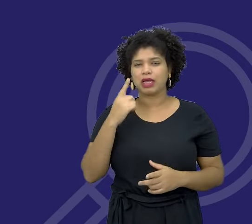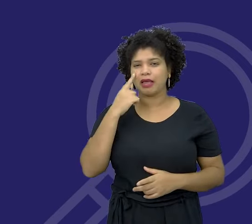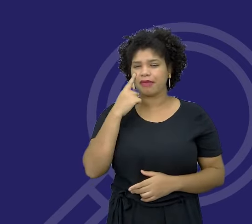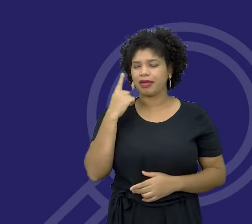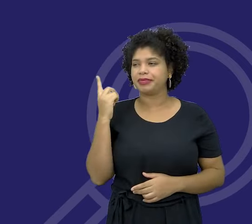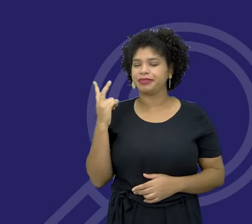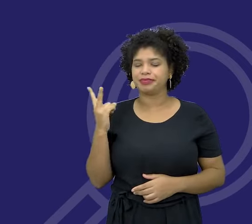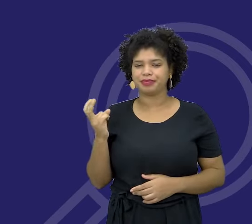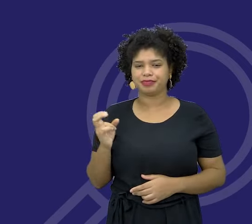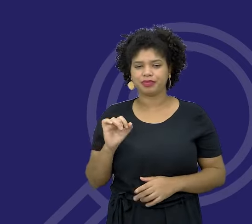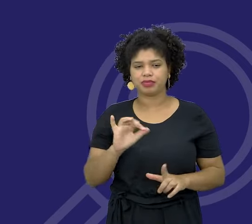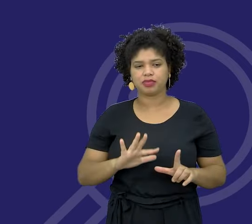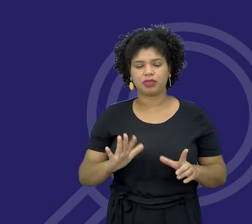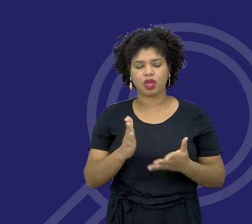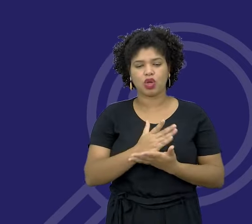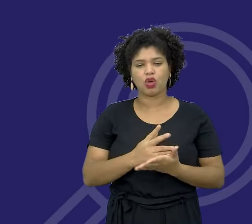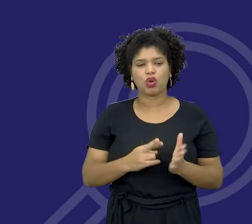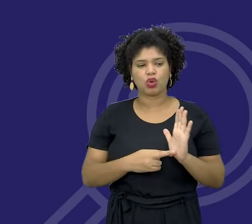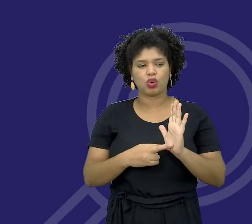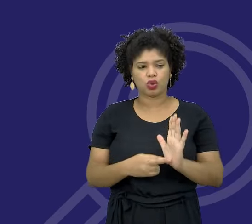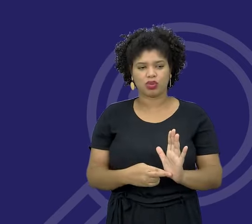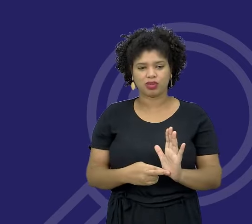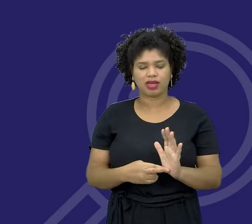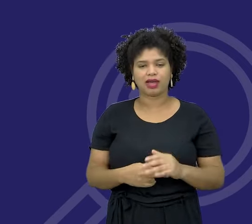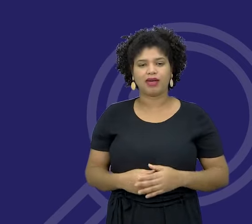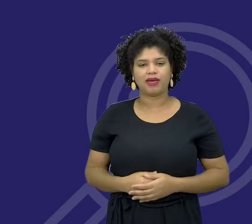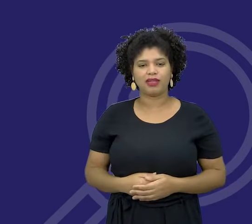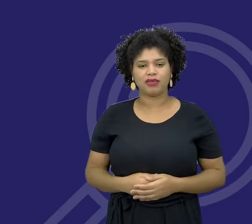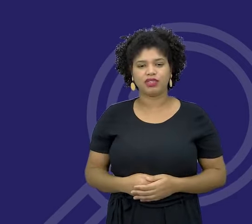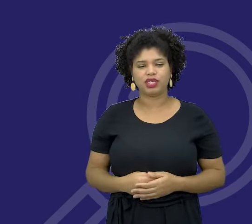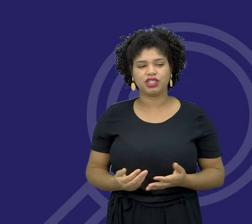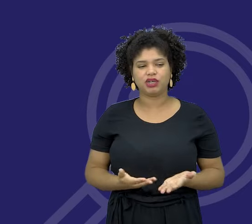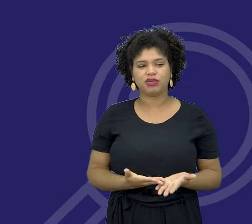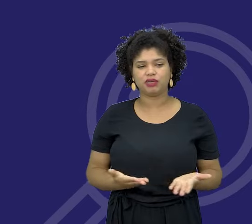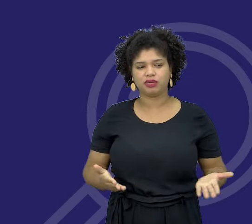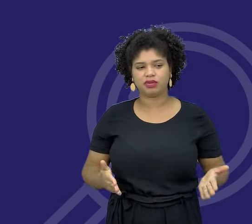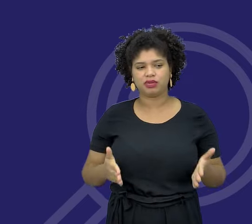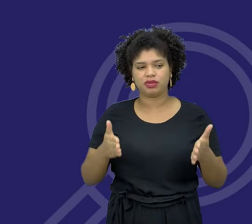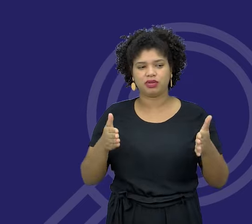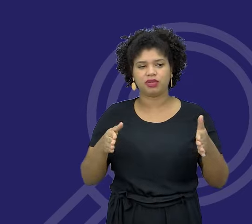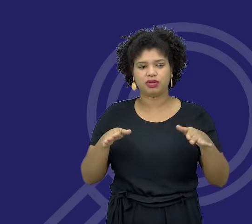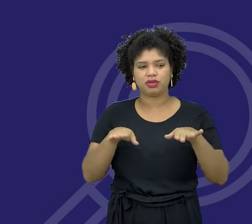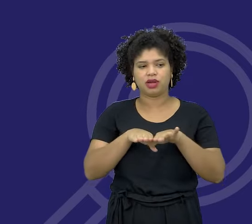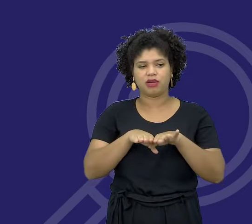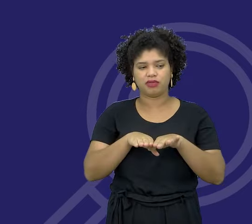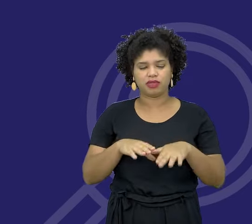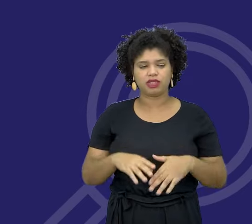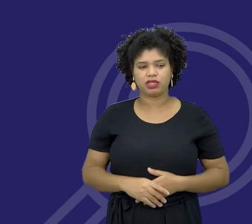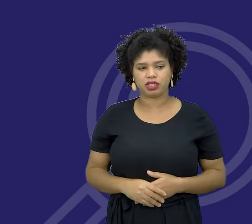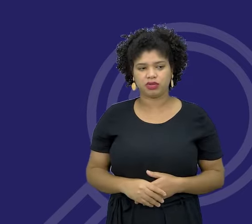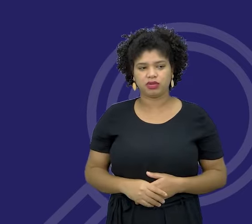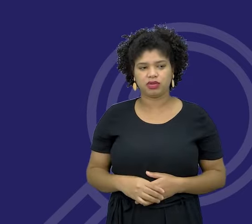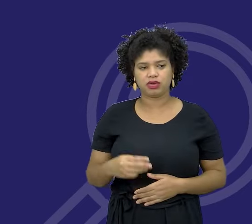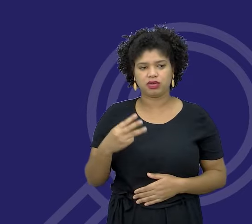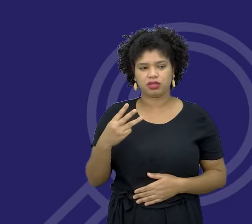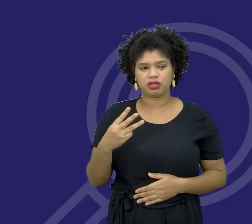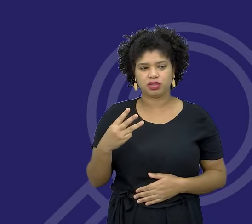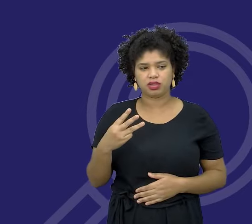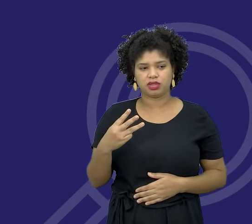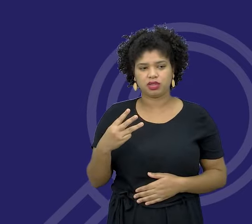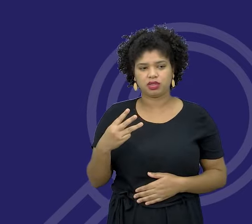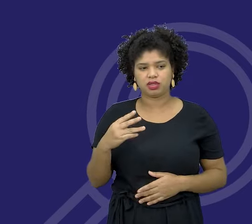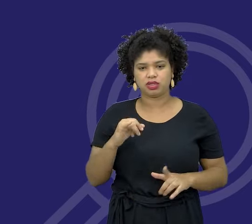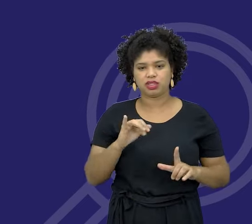e responda quais representam planificações possíveis de um dado. Então, aí a gente tem três figuras,